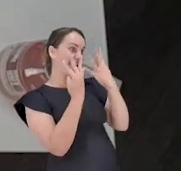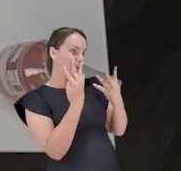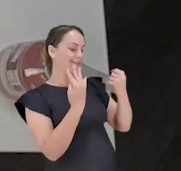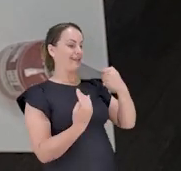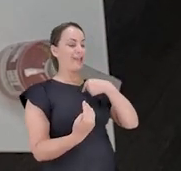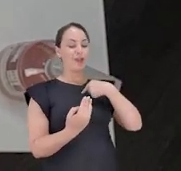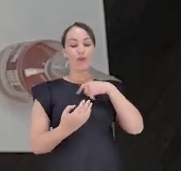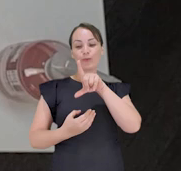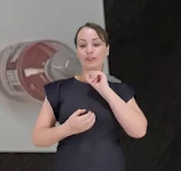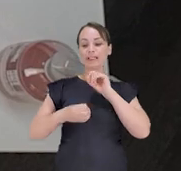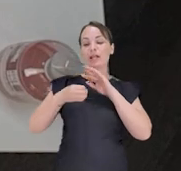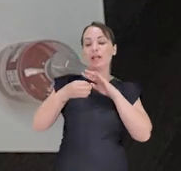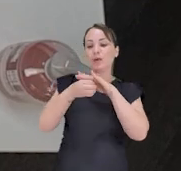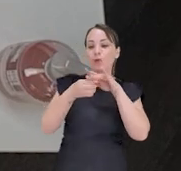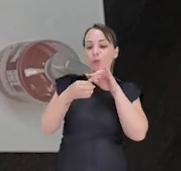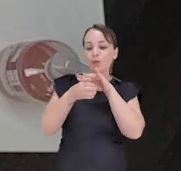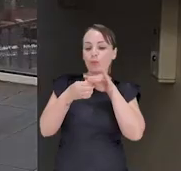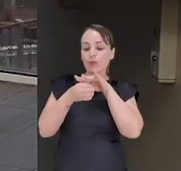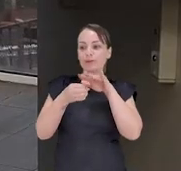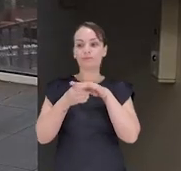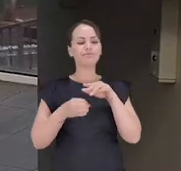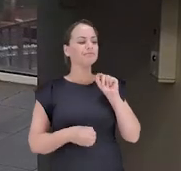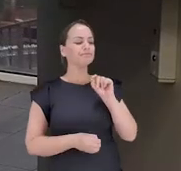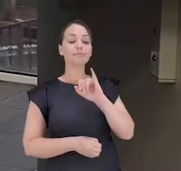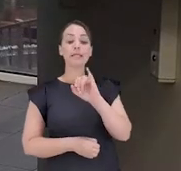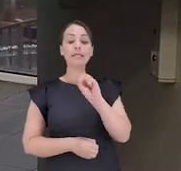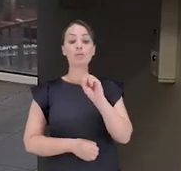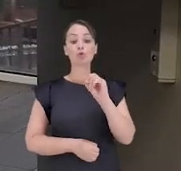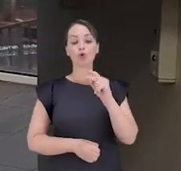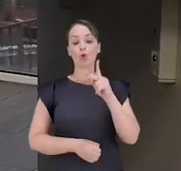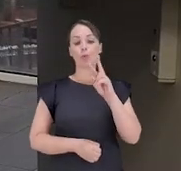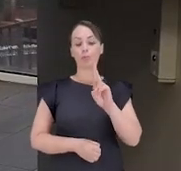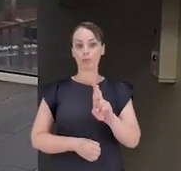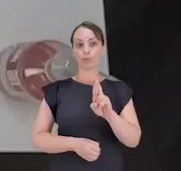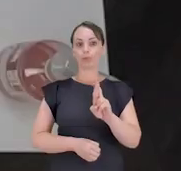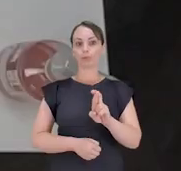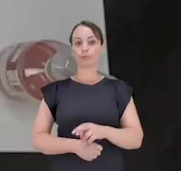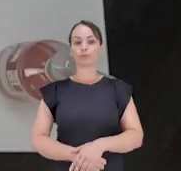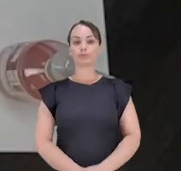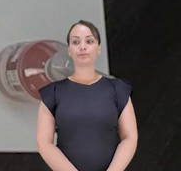de kiwi. E esse daqui é o quê, Ju? A bolinha de isopor. É a bolinha de isopor também. Sim.